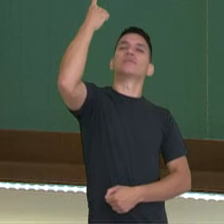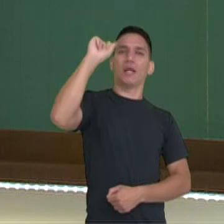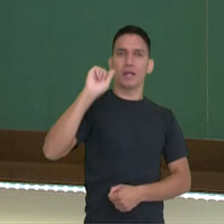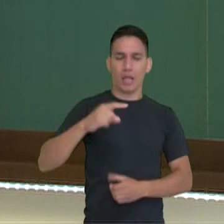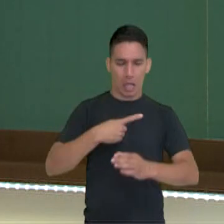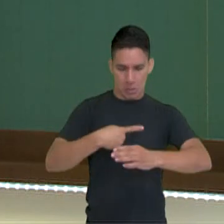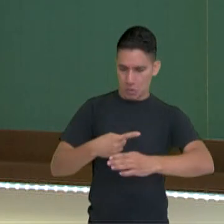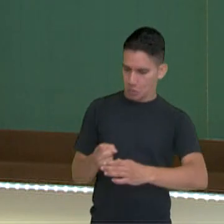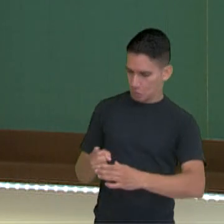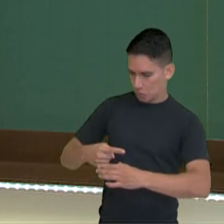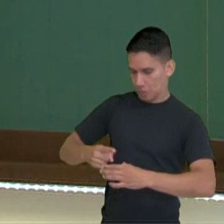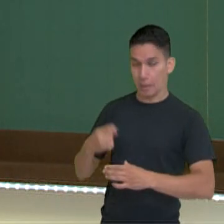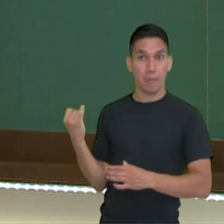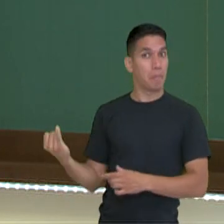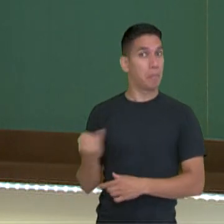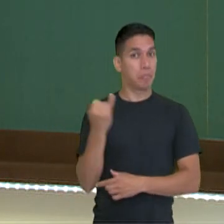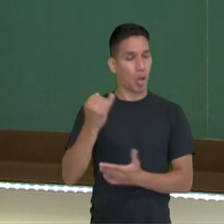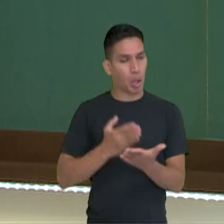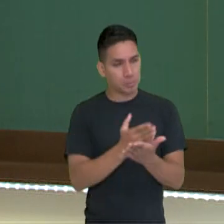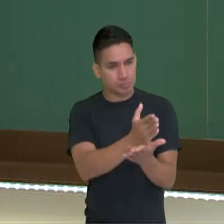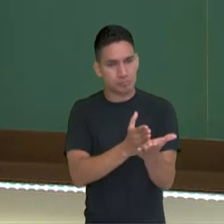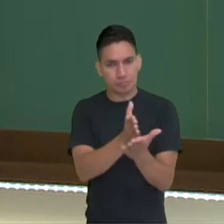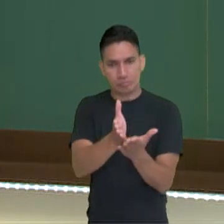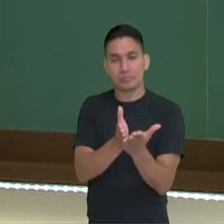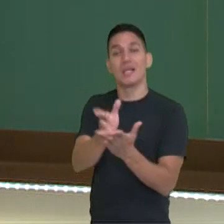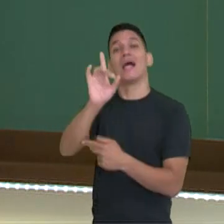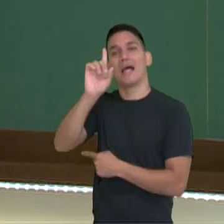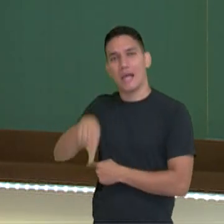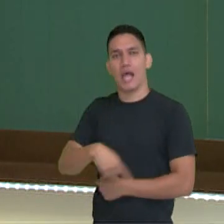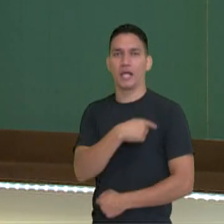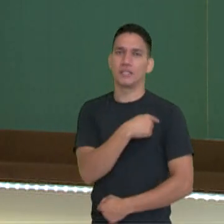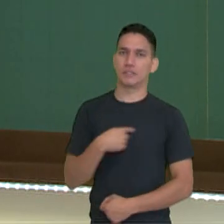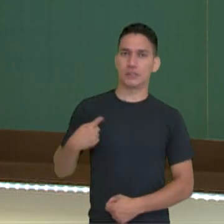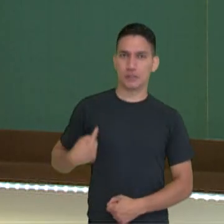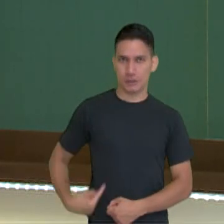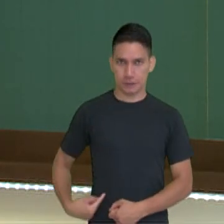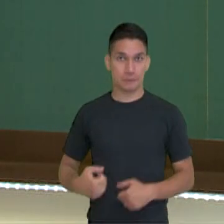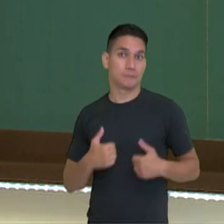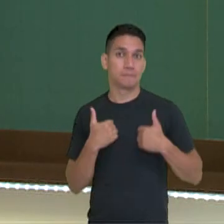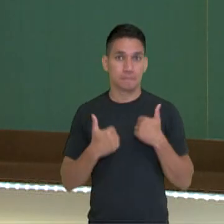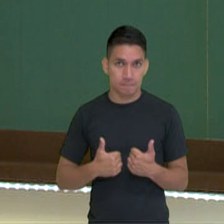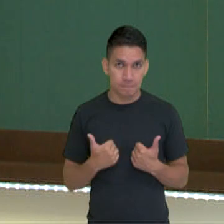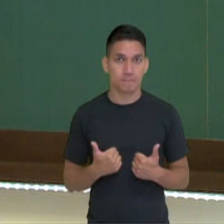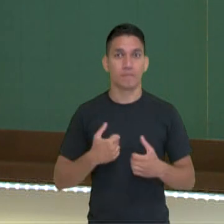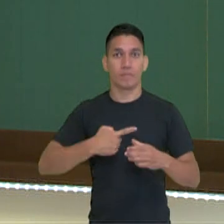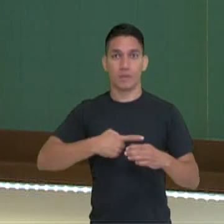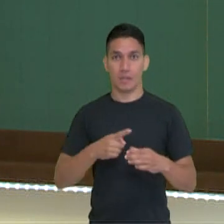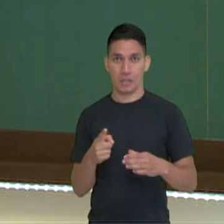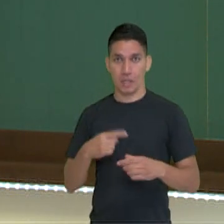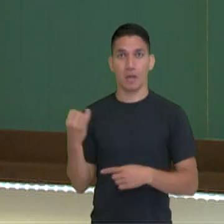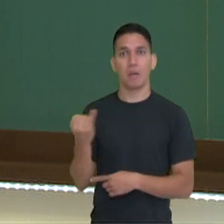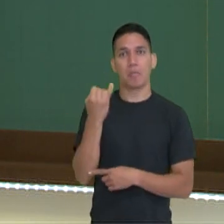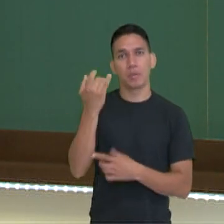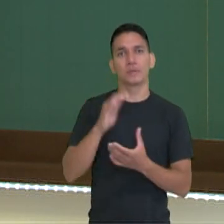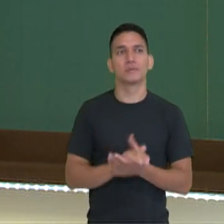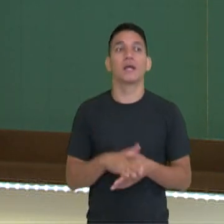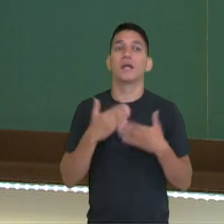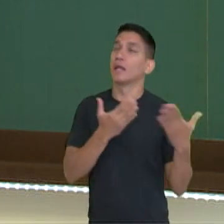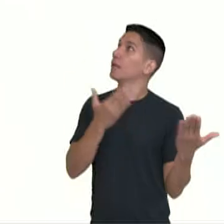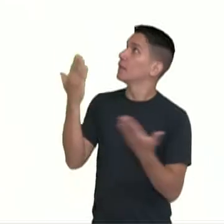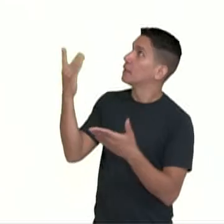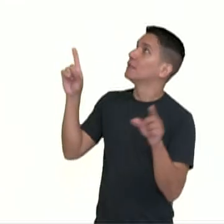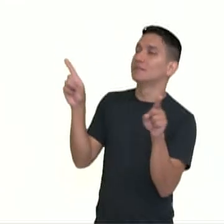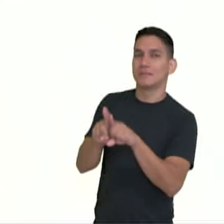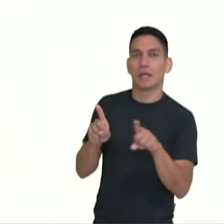instrumento importantíssimo de orientação foram os chineses, tá? A bússola é muito importante. E aí nós vamos ter